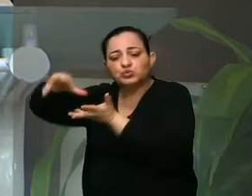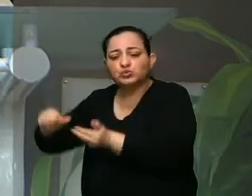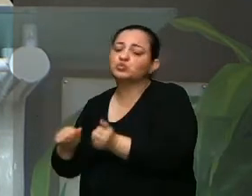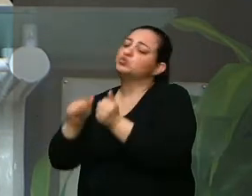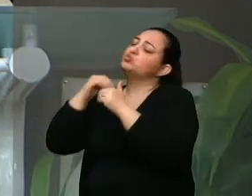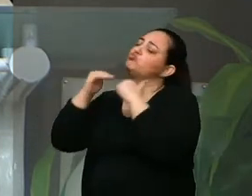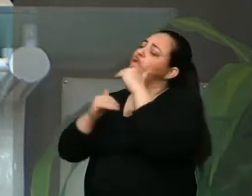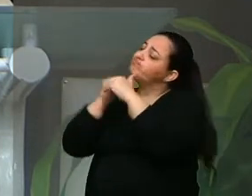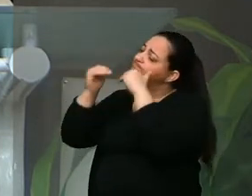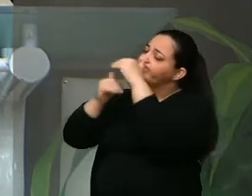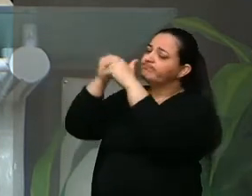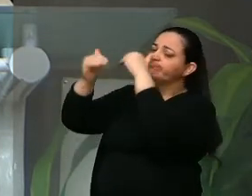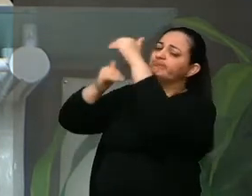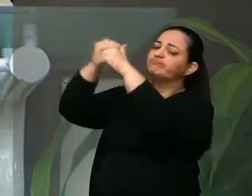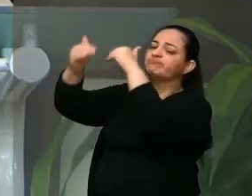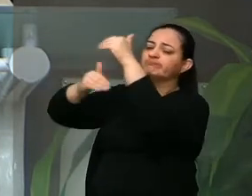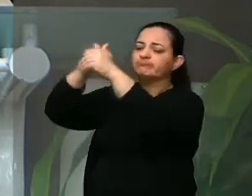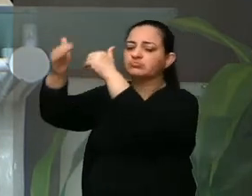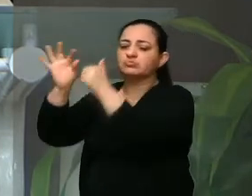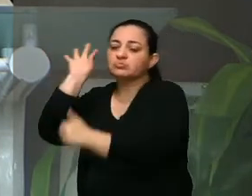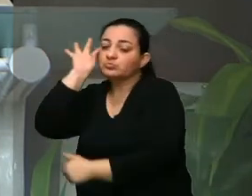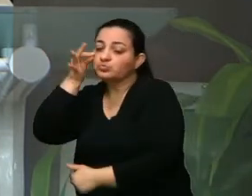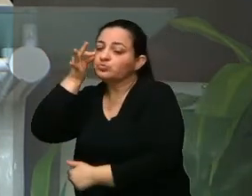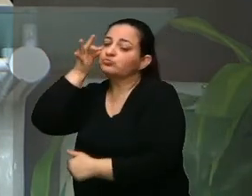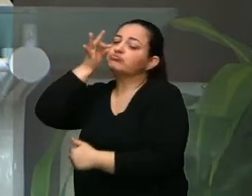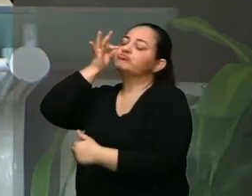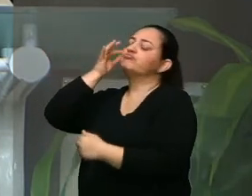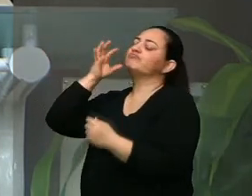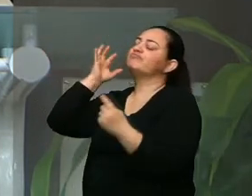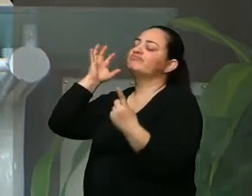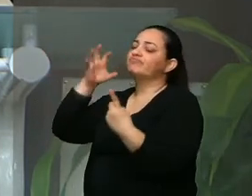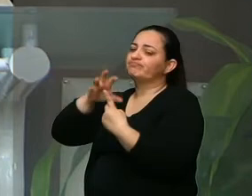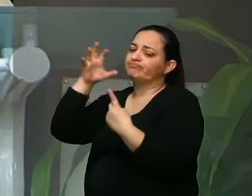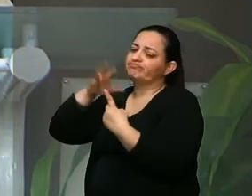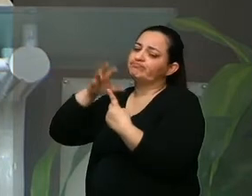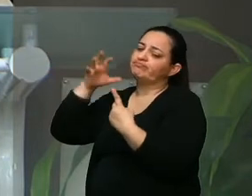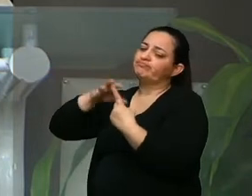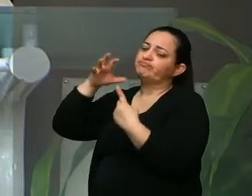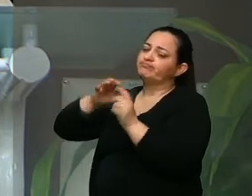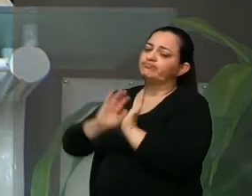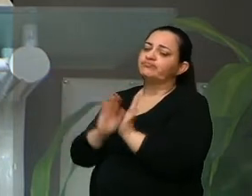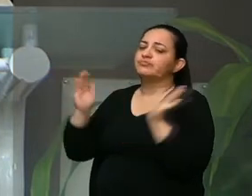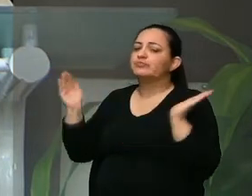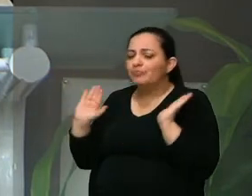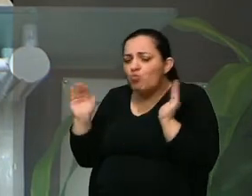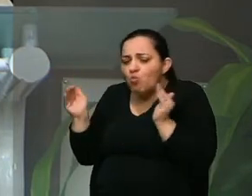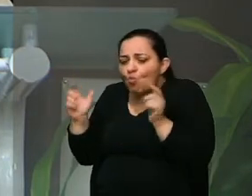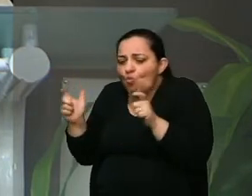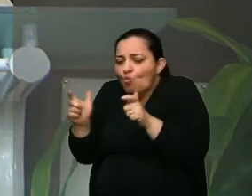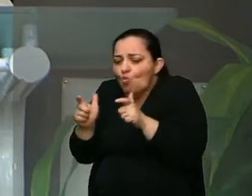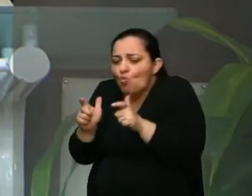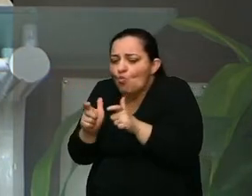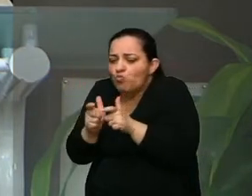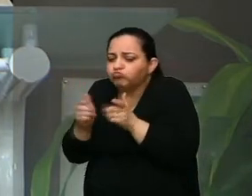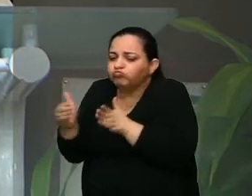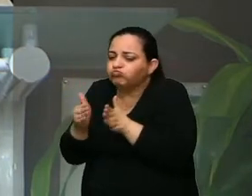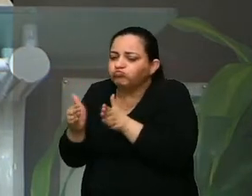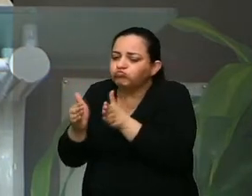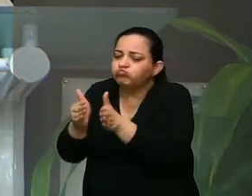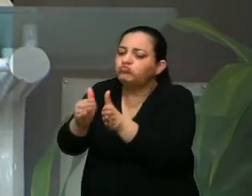caminhando a passos largos para a perdição o caminho vai se estreitando se apertando